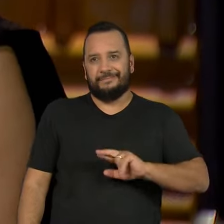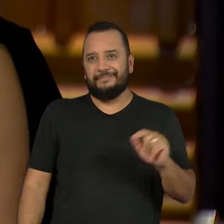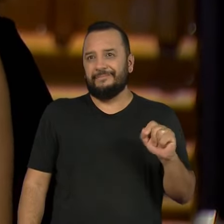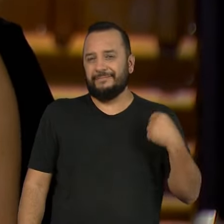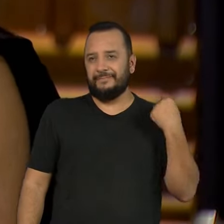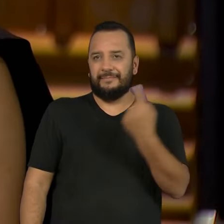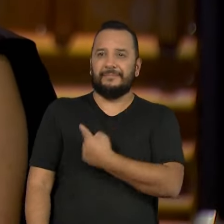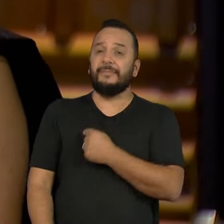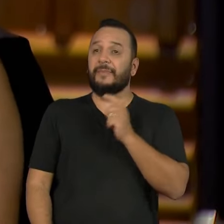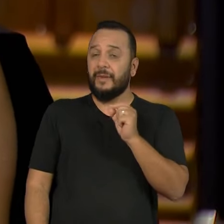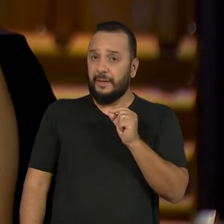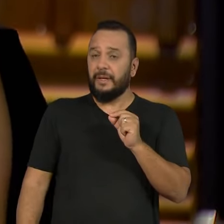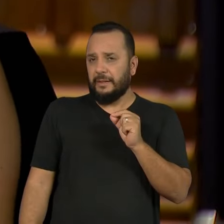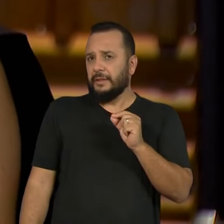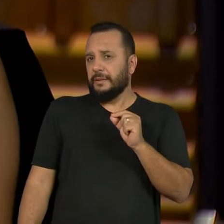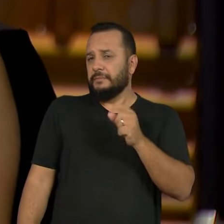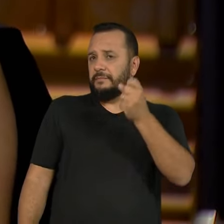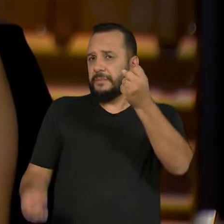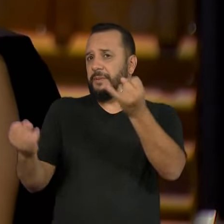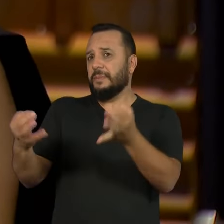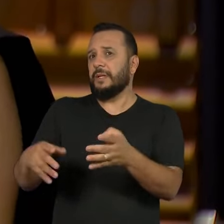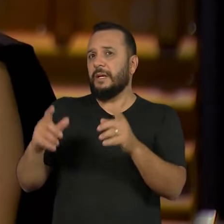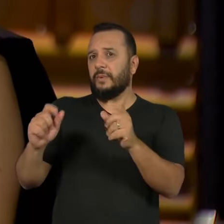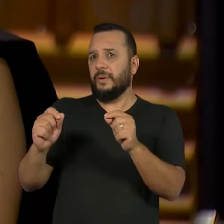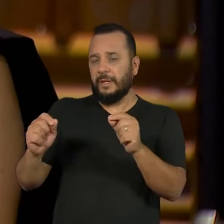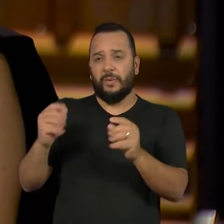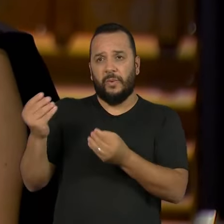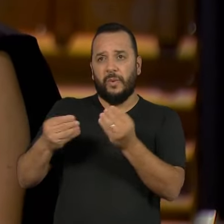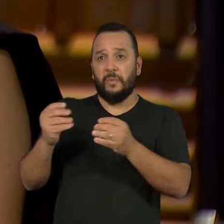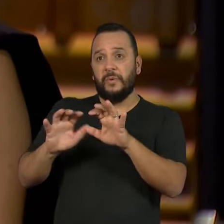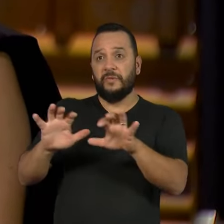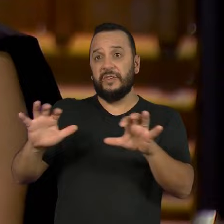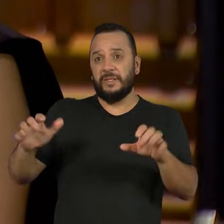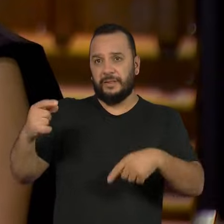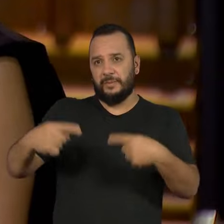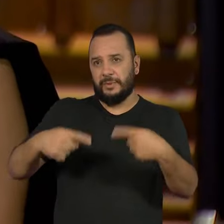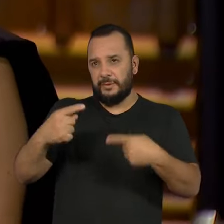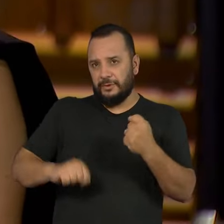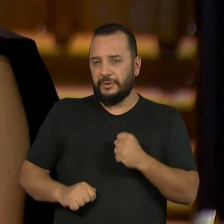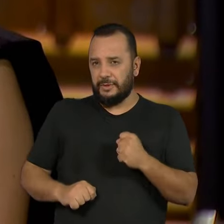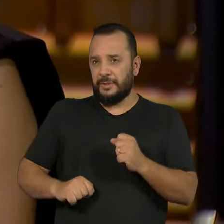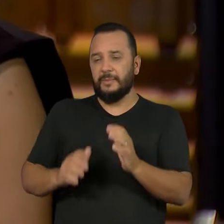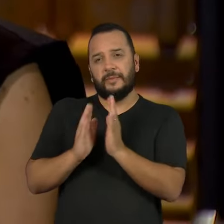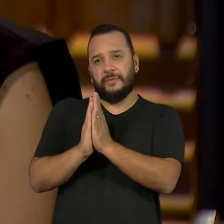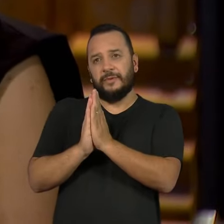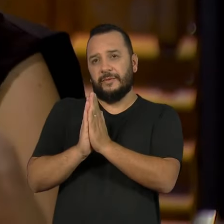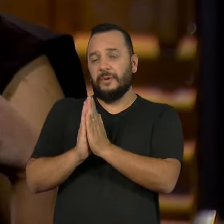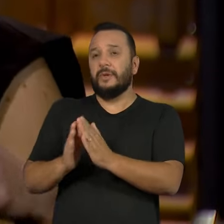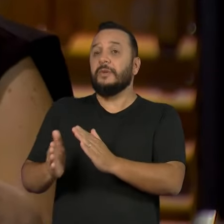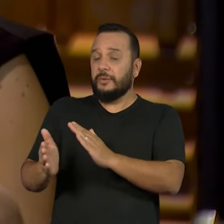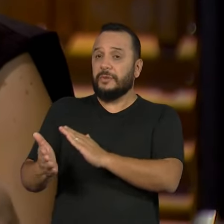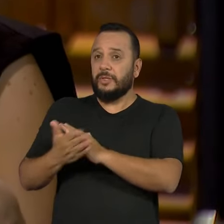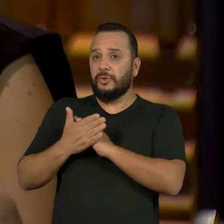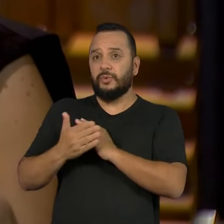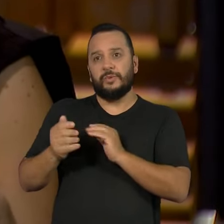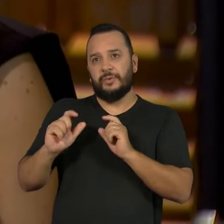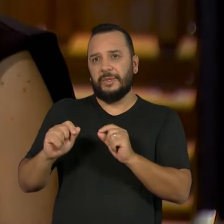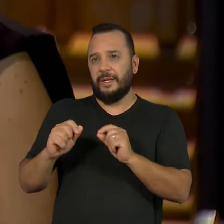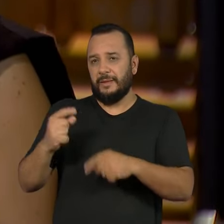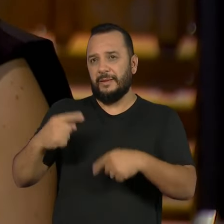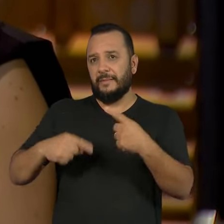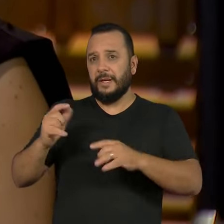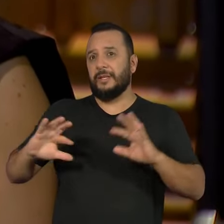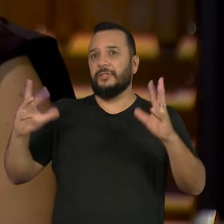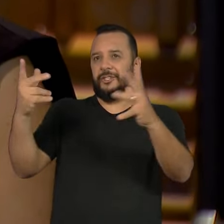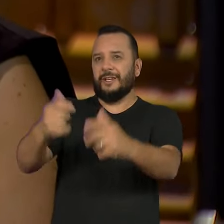falando não por acaso o tempo todo na sobre a influência na política então nos ajuda inclusive ao não generalizar o debate não é